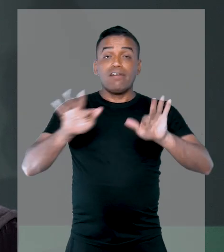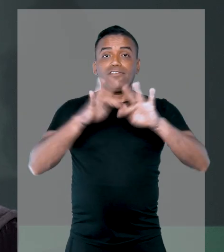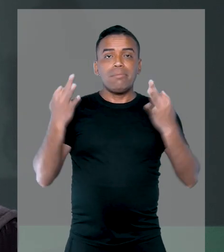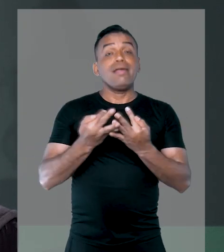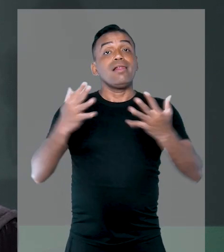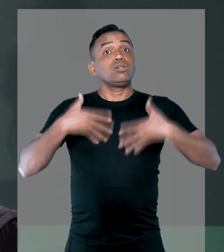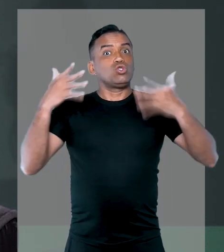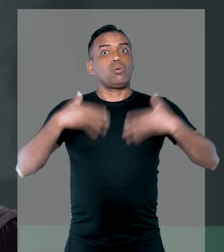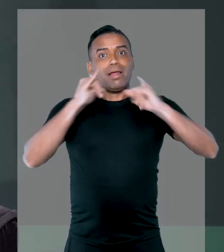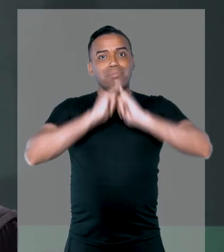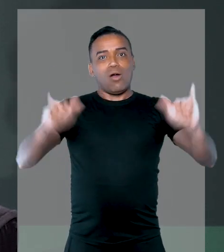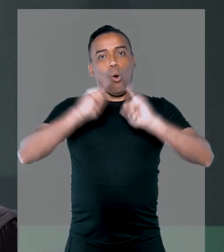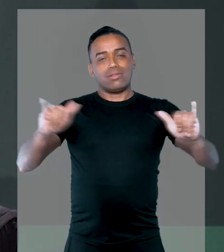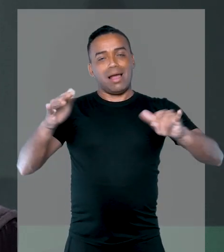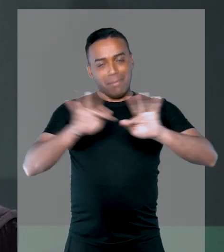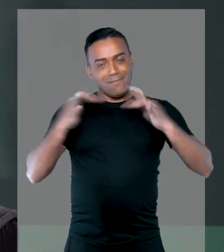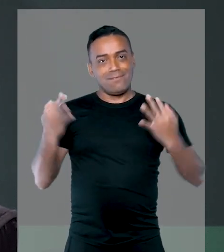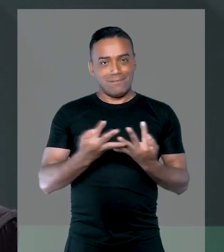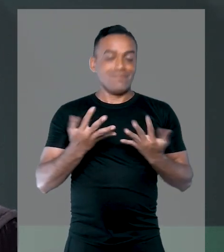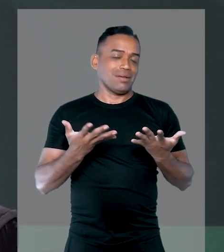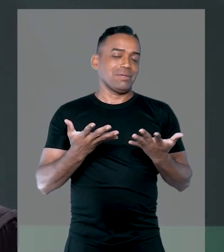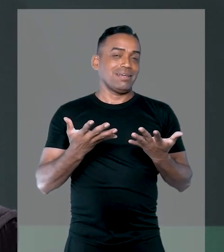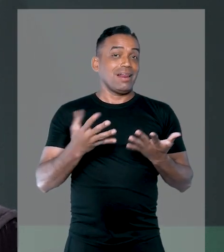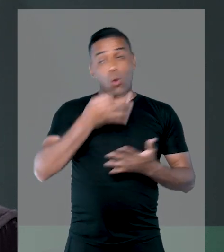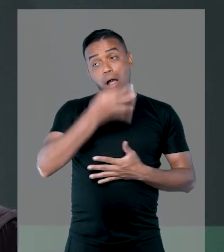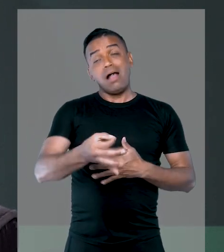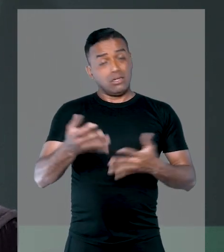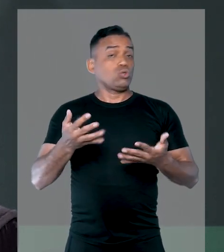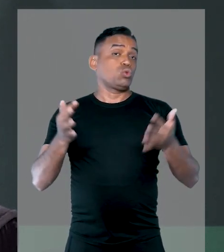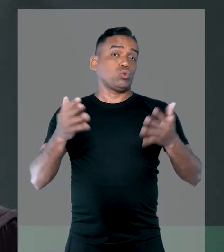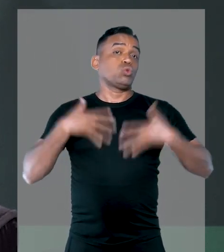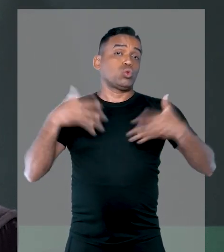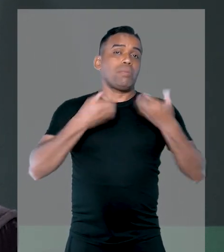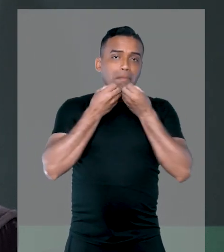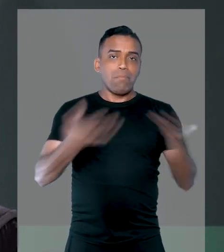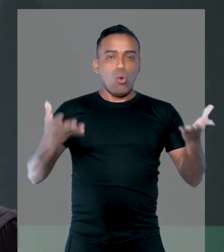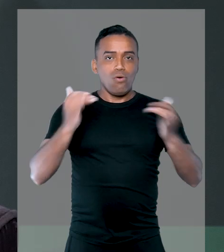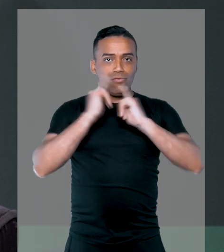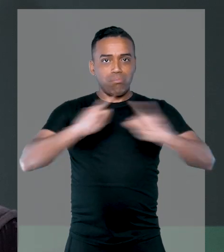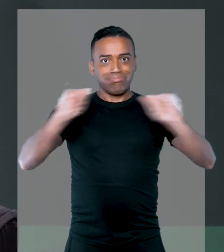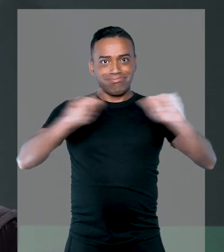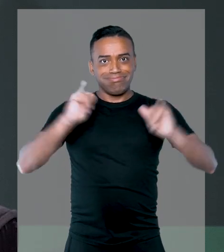uma surpresa muito grande para contar. Quer dizer, muito grande não, mas eu acho que era uma surpresa boa. E falei assim, vou contar.